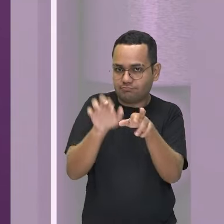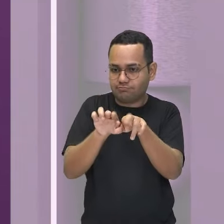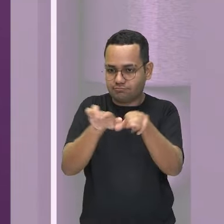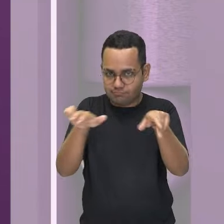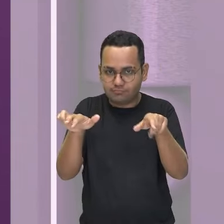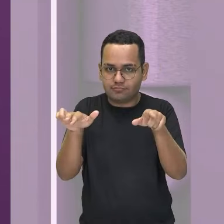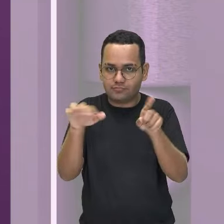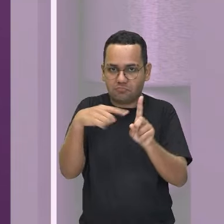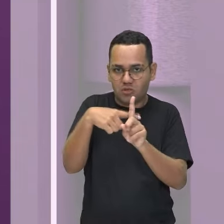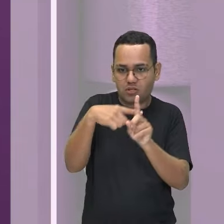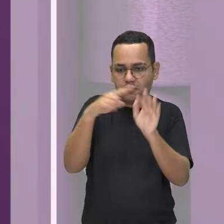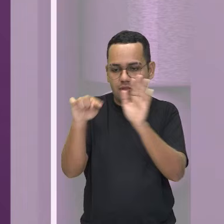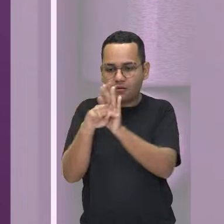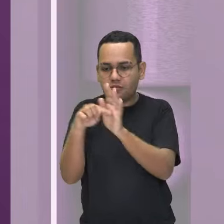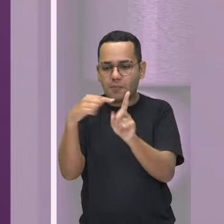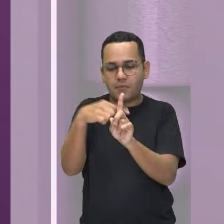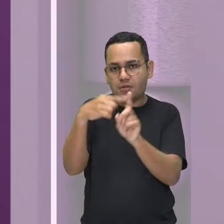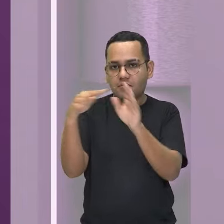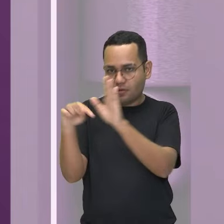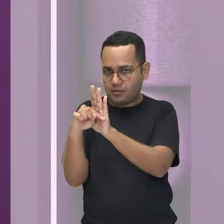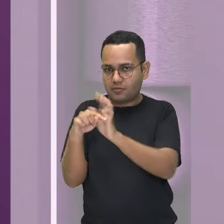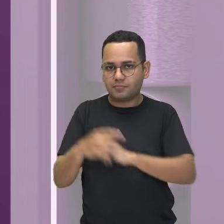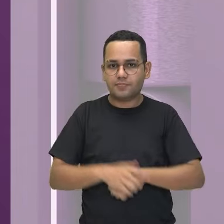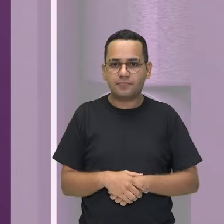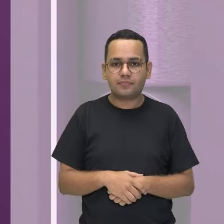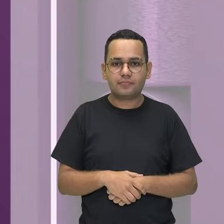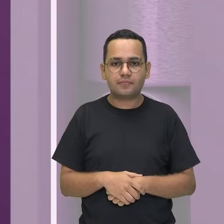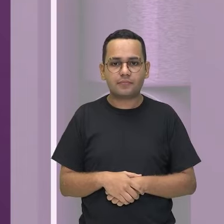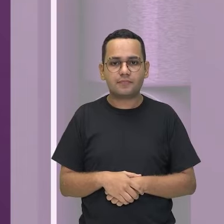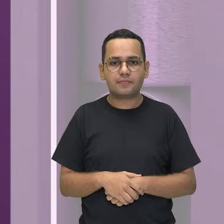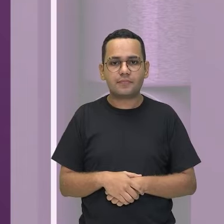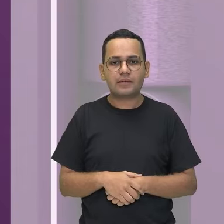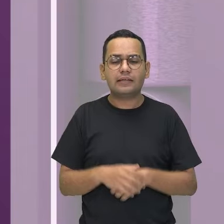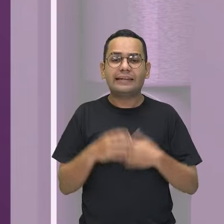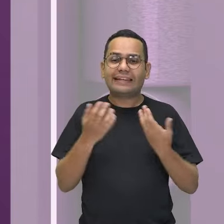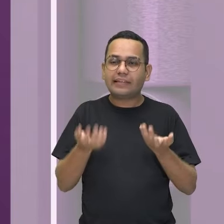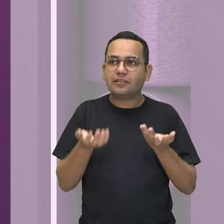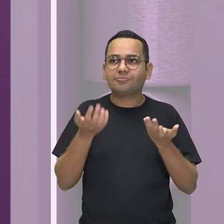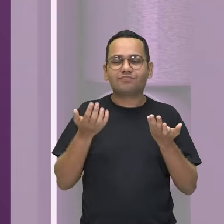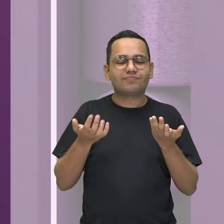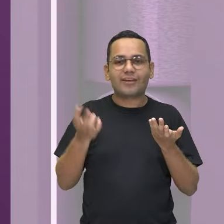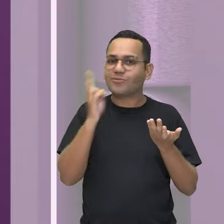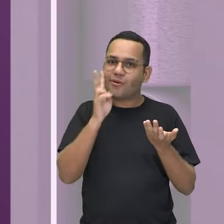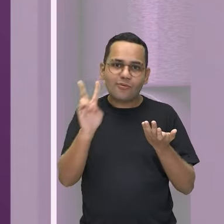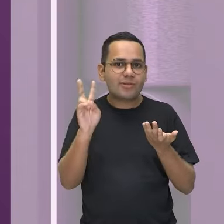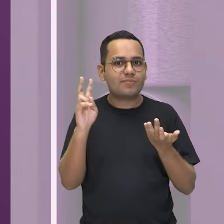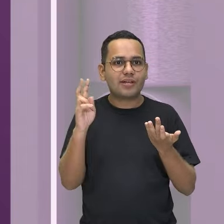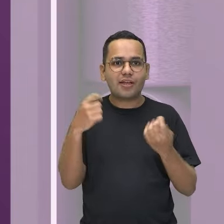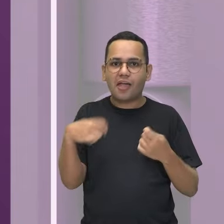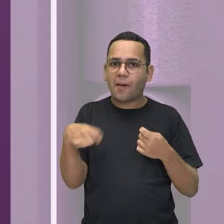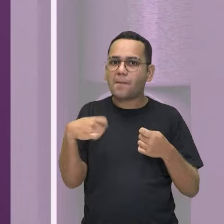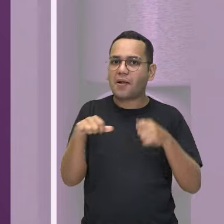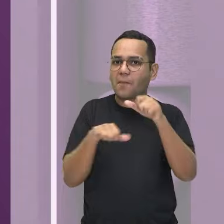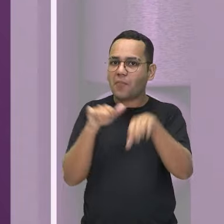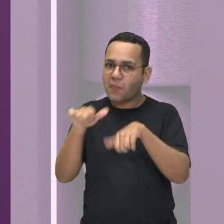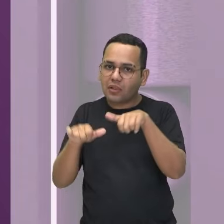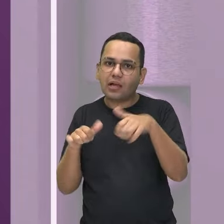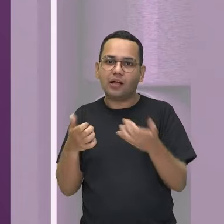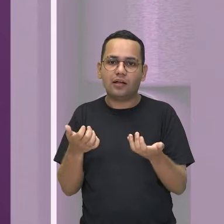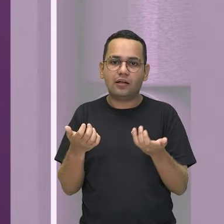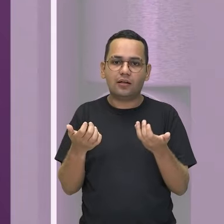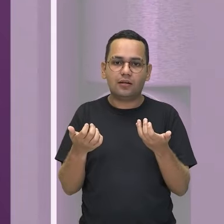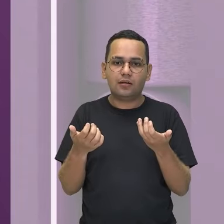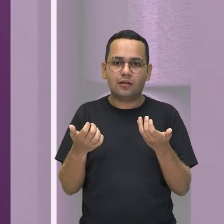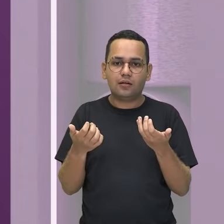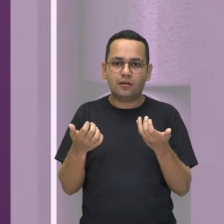parênteses. Então, lembre bem. Eu não lembrei que eu tinha que trocar todos os sinais do meu segundo polinômio. Grave